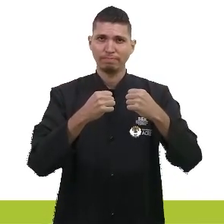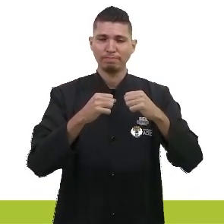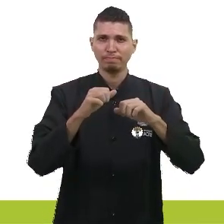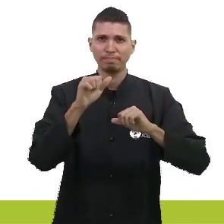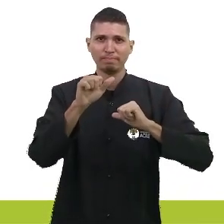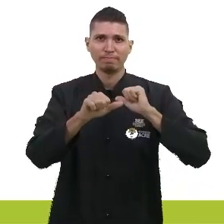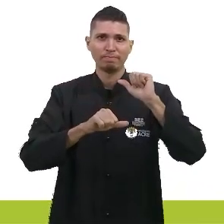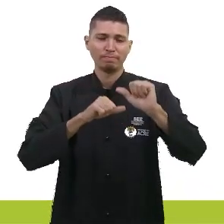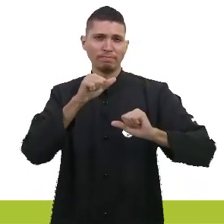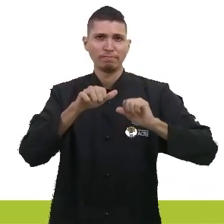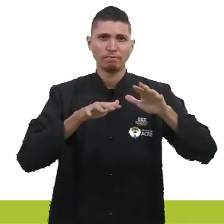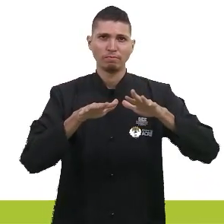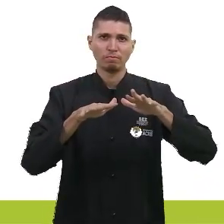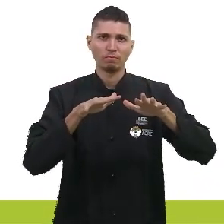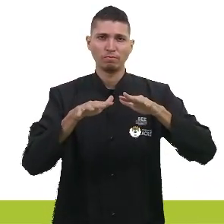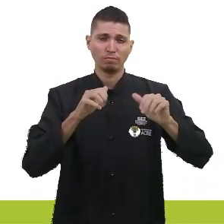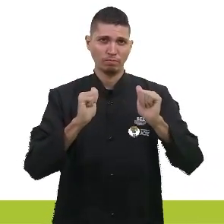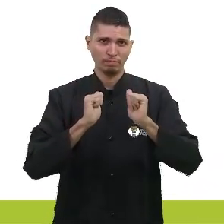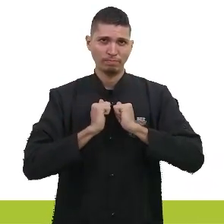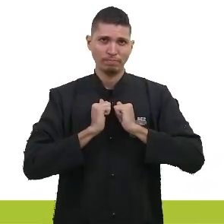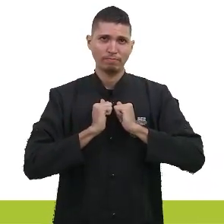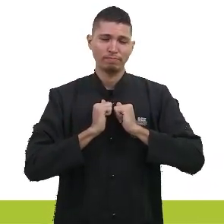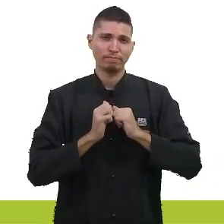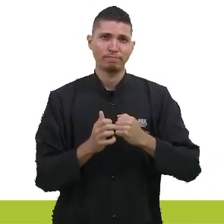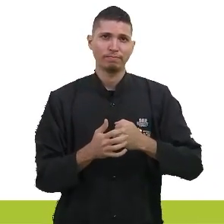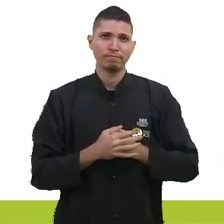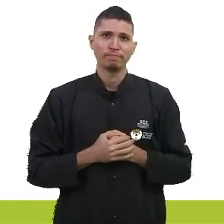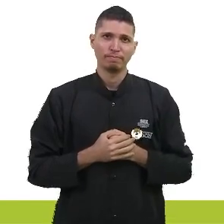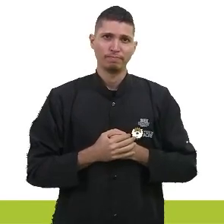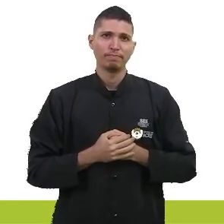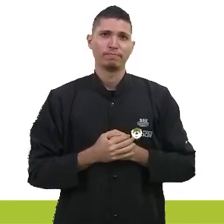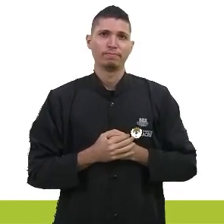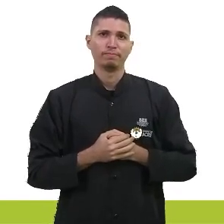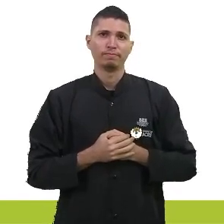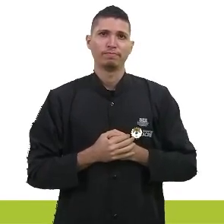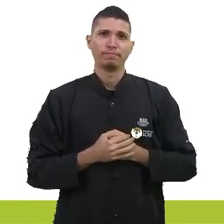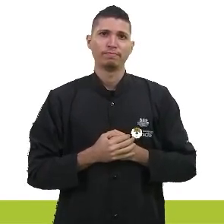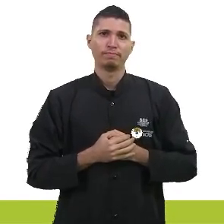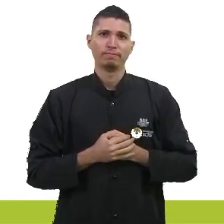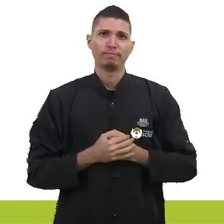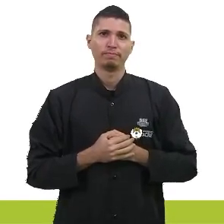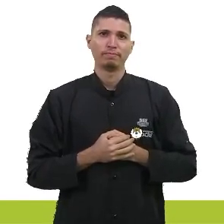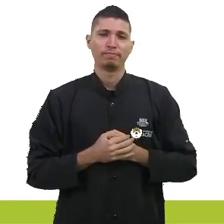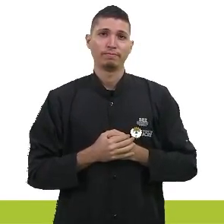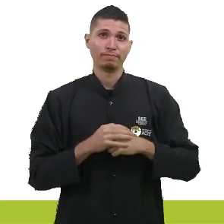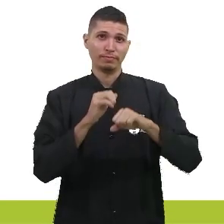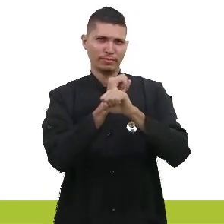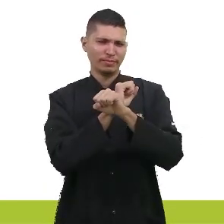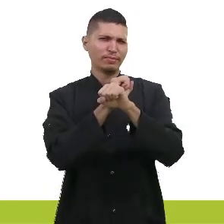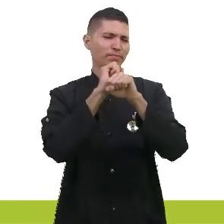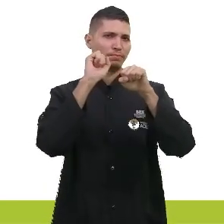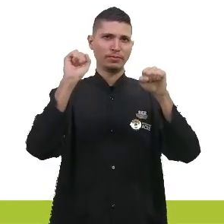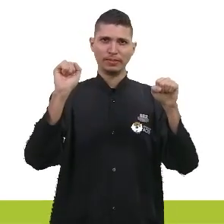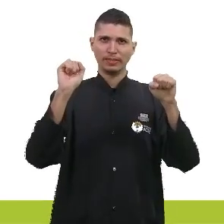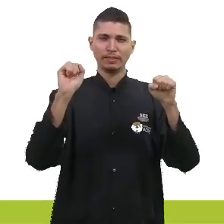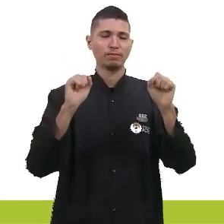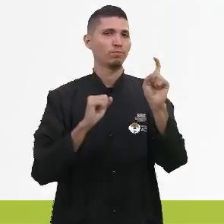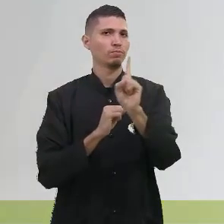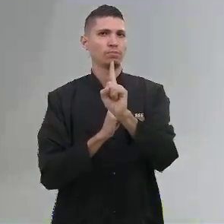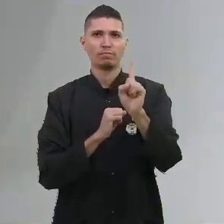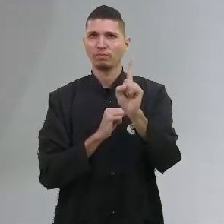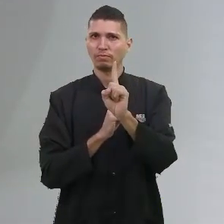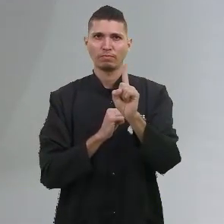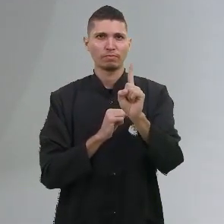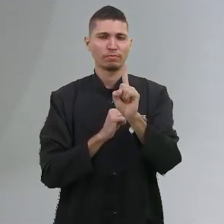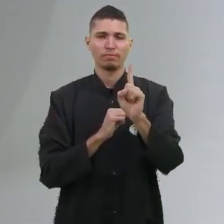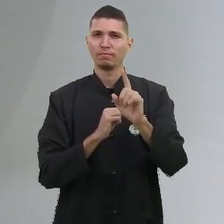modificar o movimento inercial. Olha só, pessoal. É impossível? Não, não